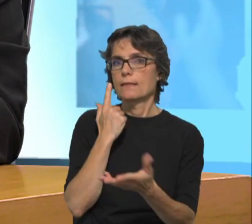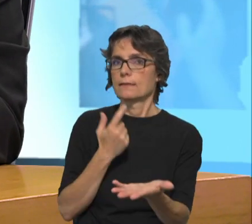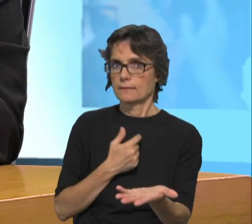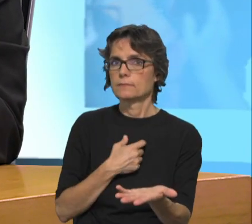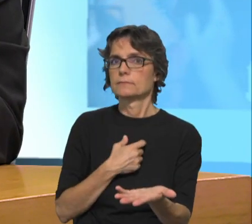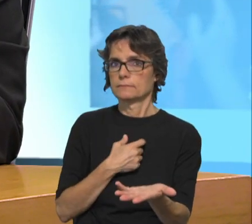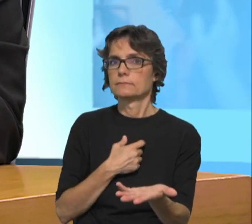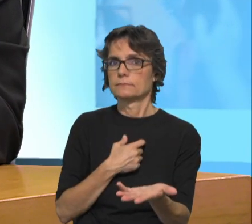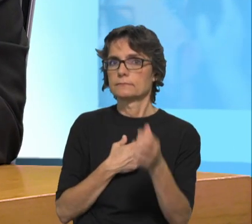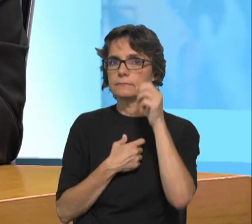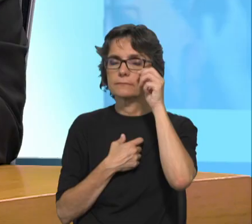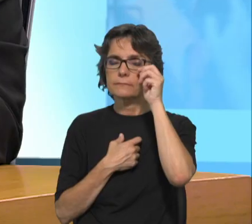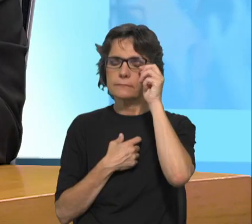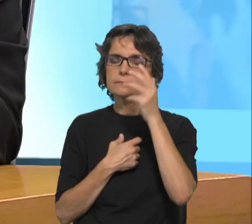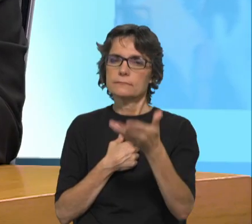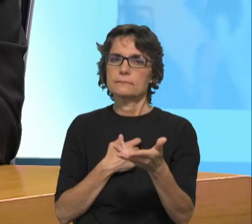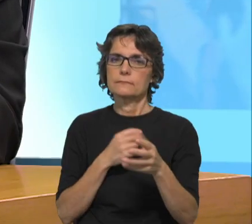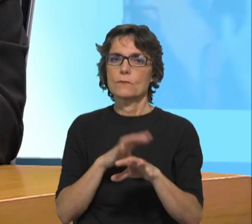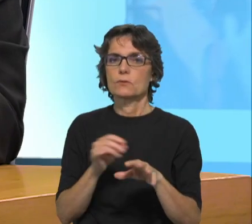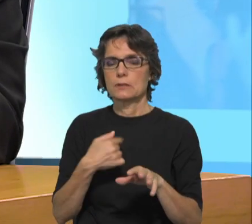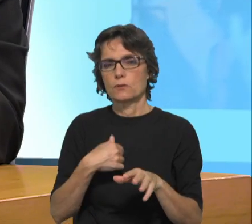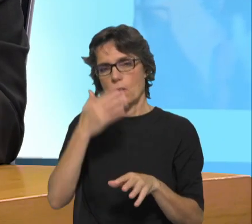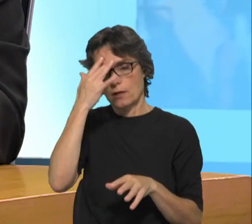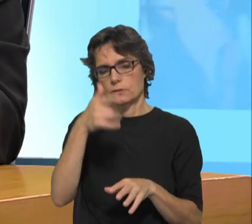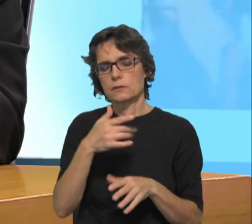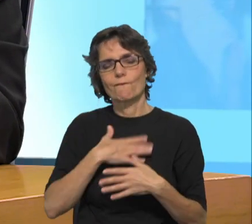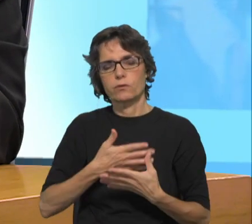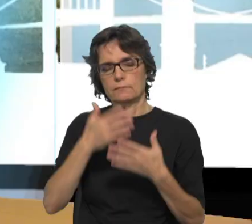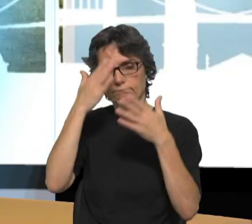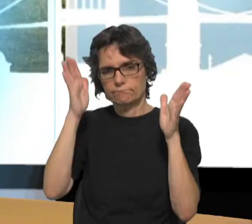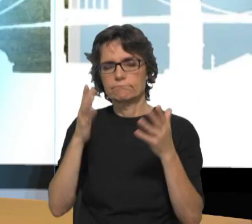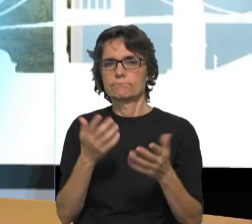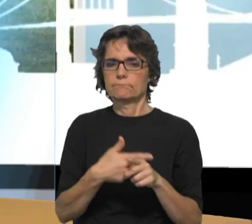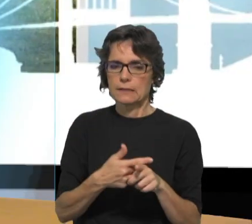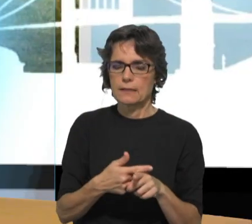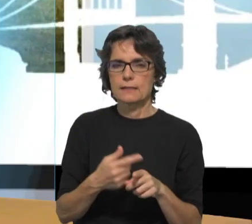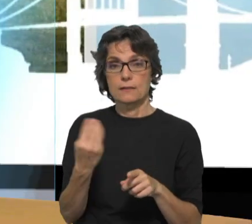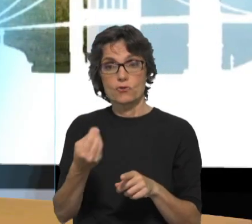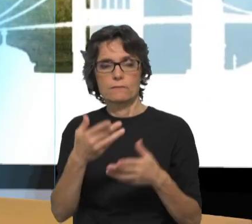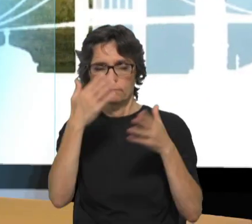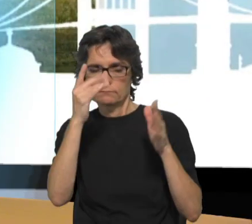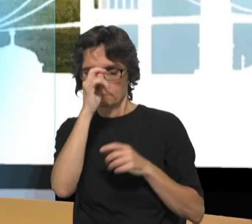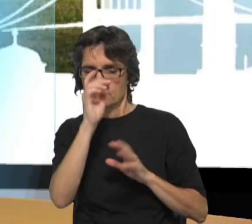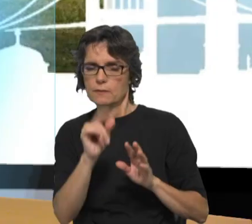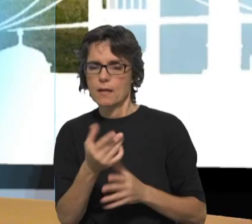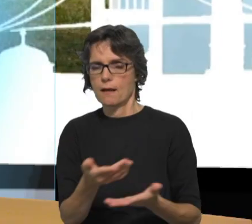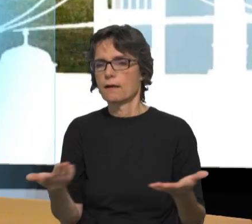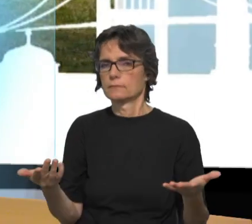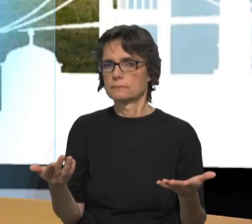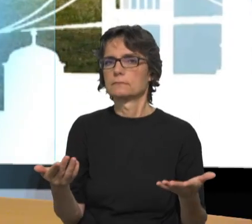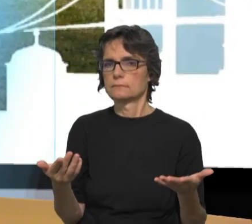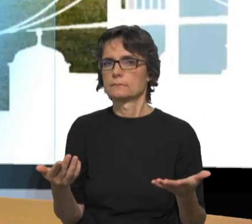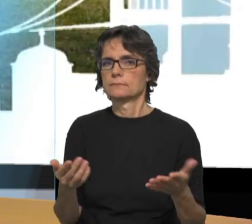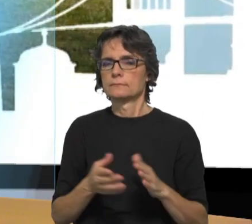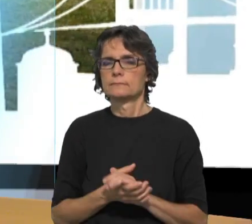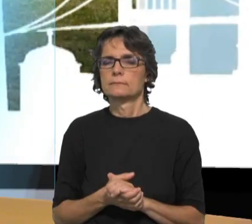creio que também da parte desses há uma abertura e há um interesse e também um respeito por aquilo que a